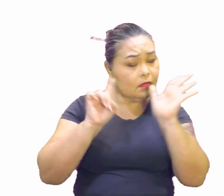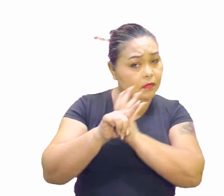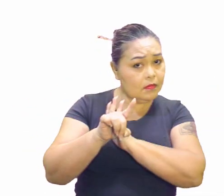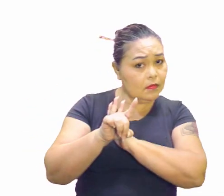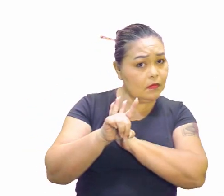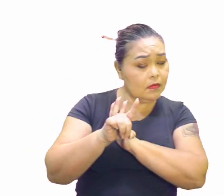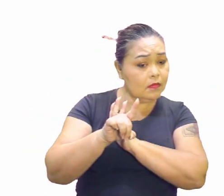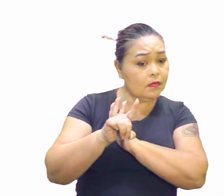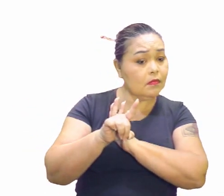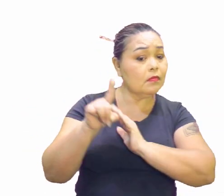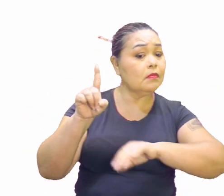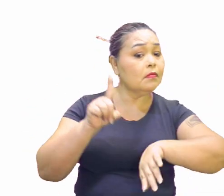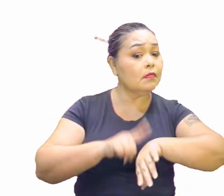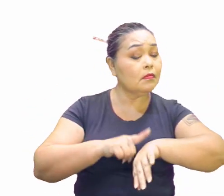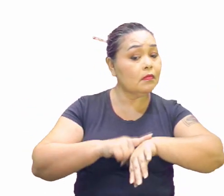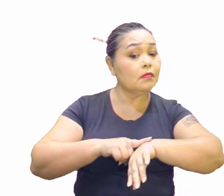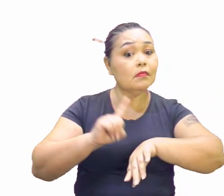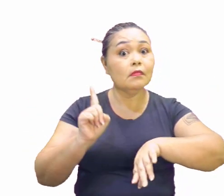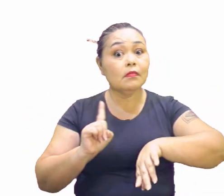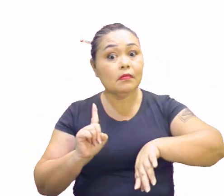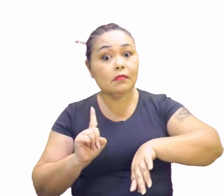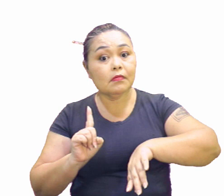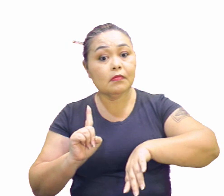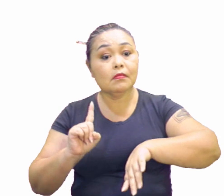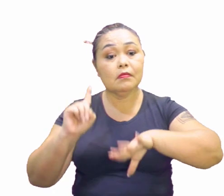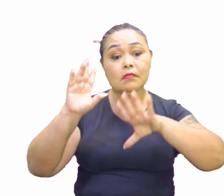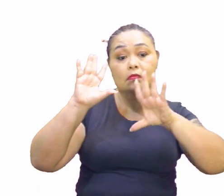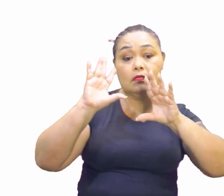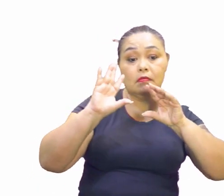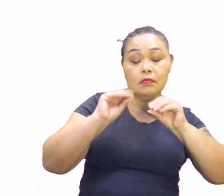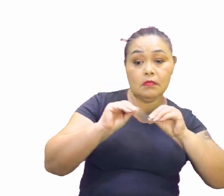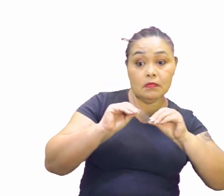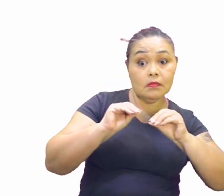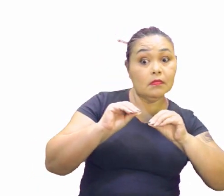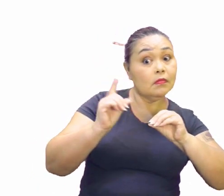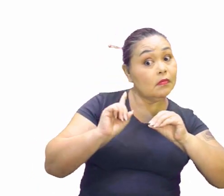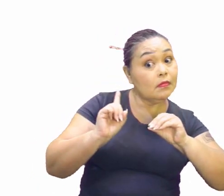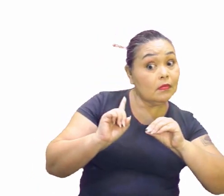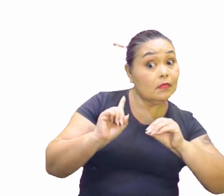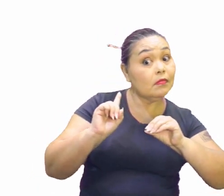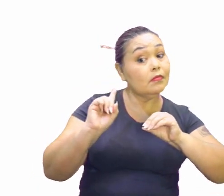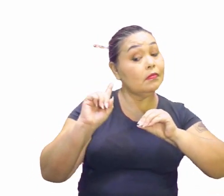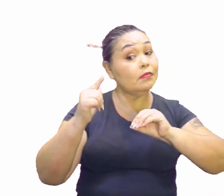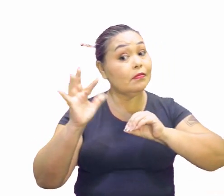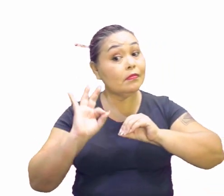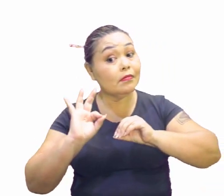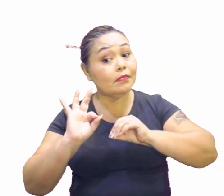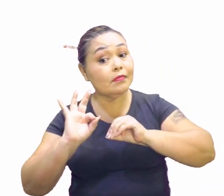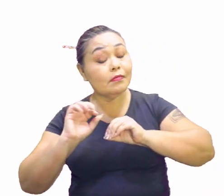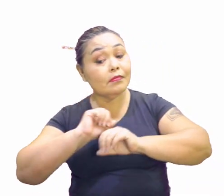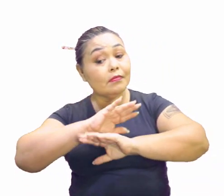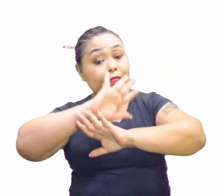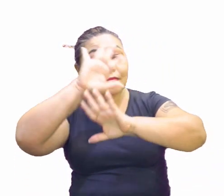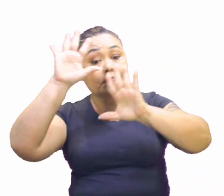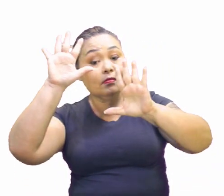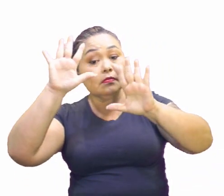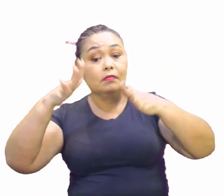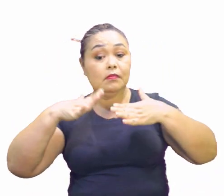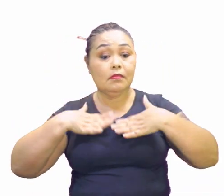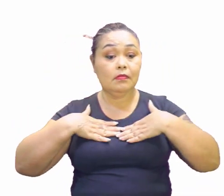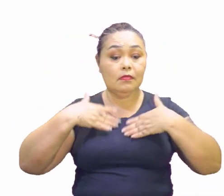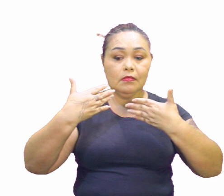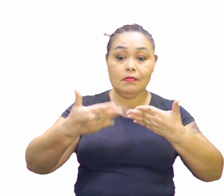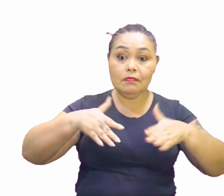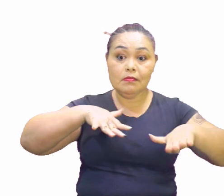questionamento. O tempo que passa e não passa. A noite que chega e não chega. O corpo